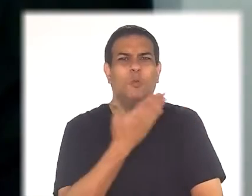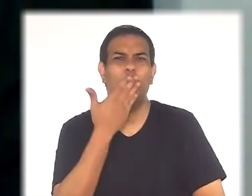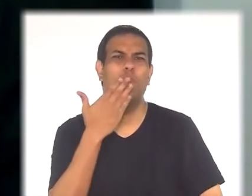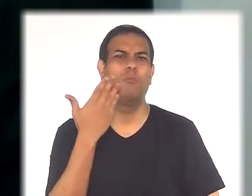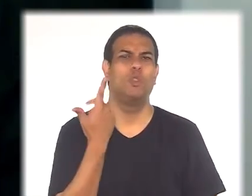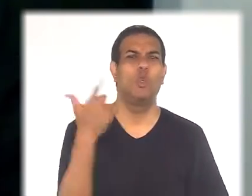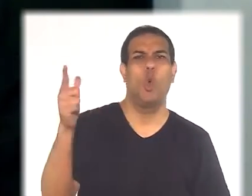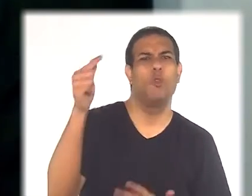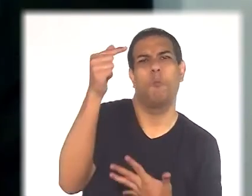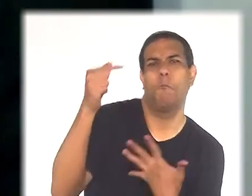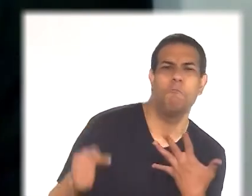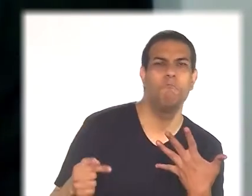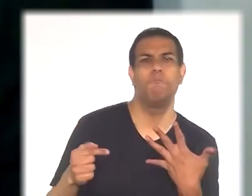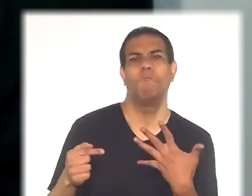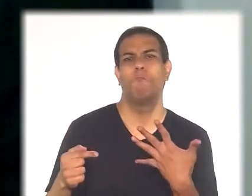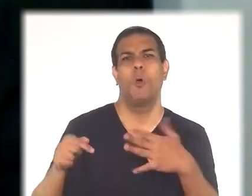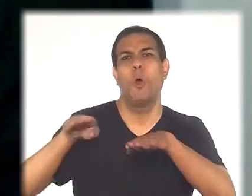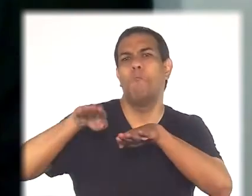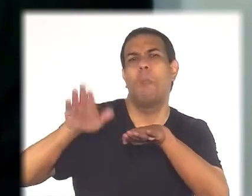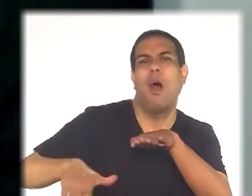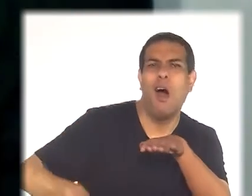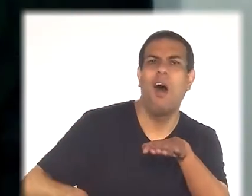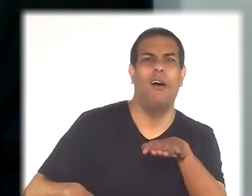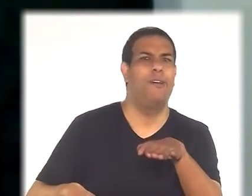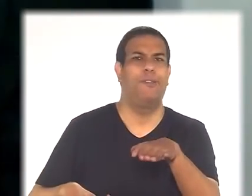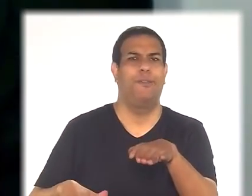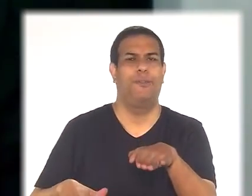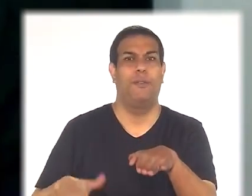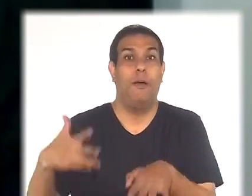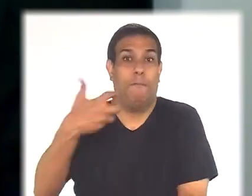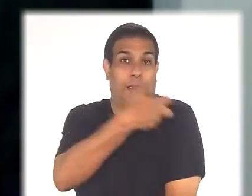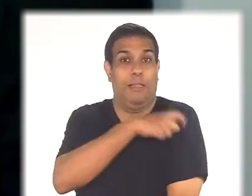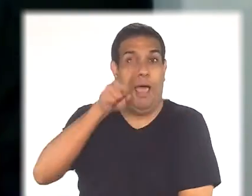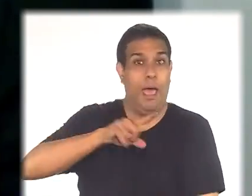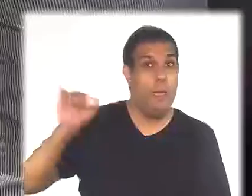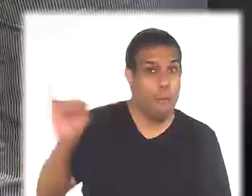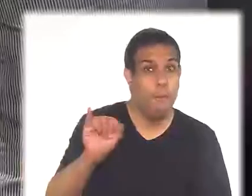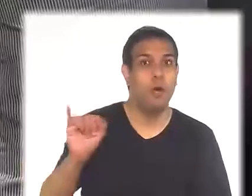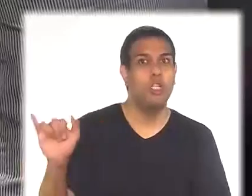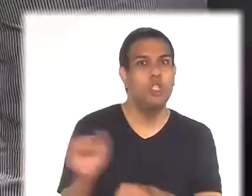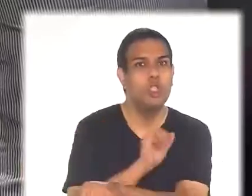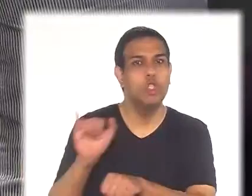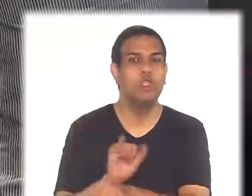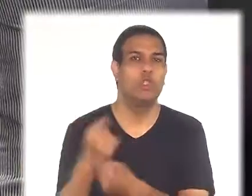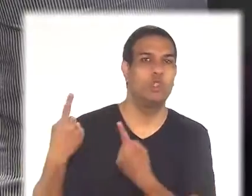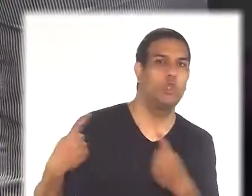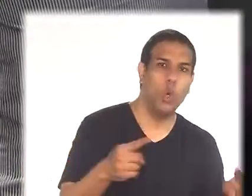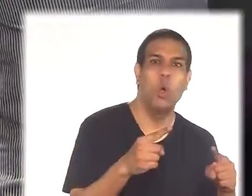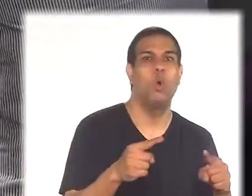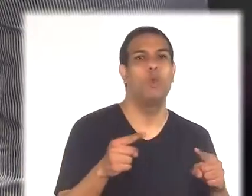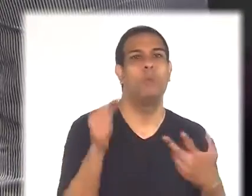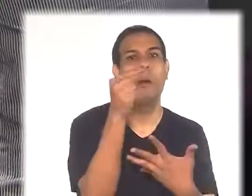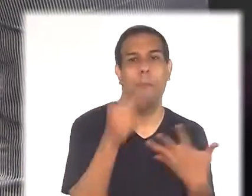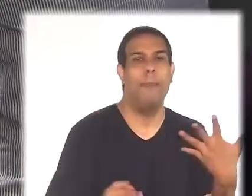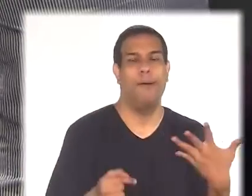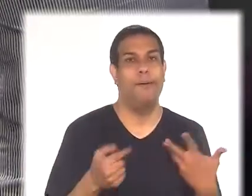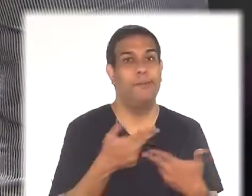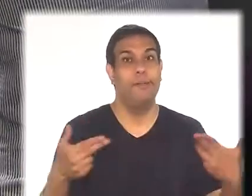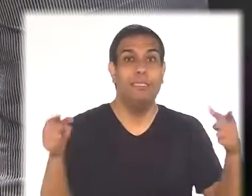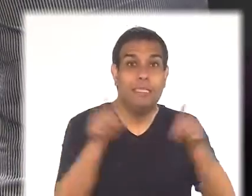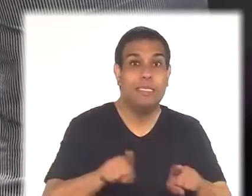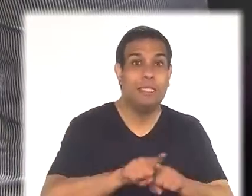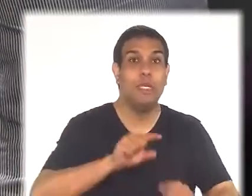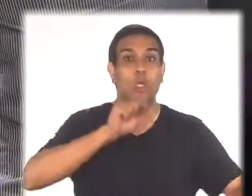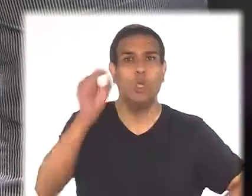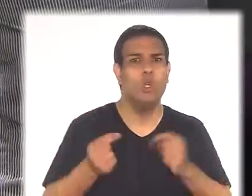desde as vacinas que têm um valor baixo no mercado, né, mas que são importantes estrategicamente, como é o caso da